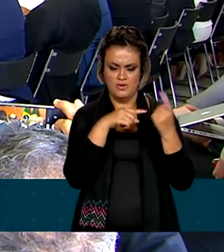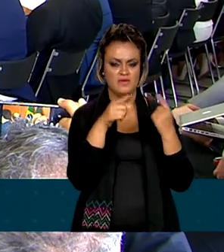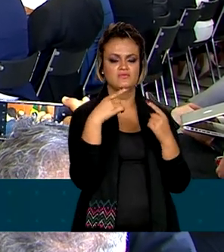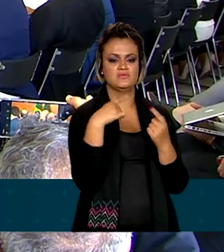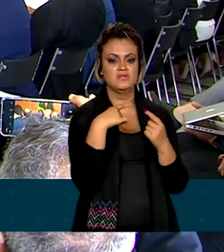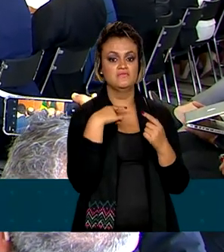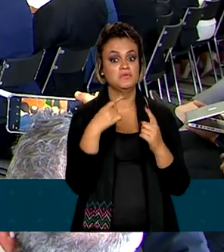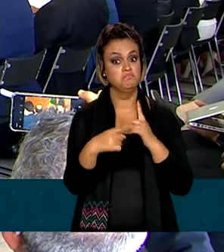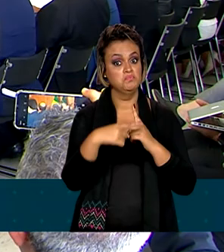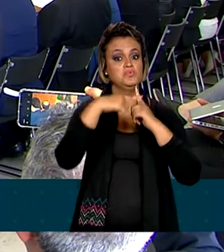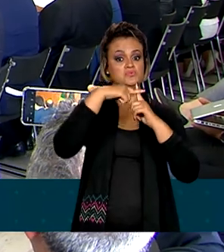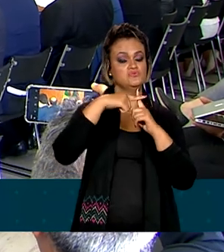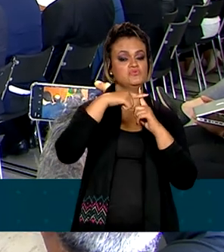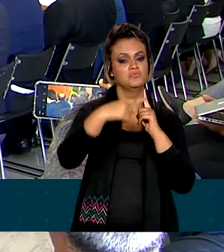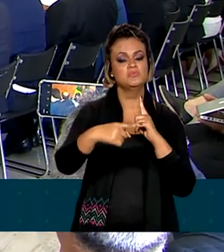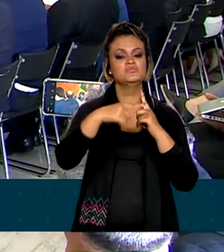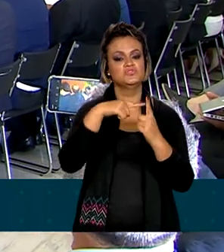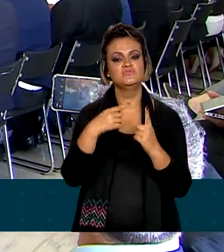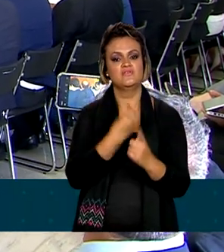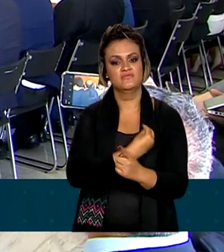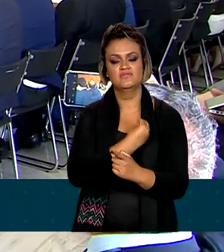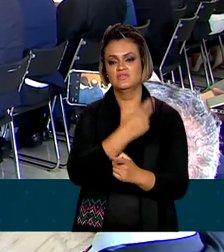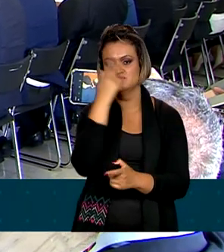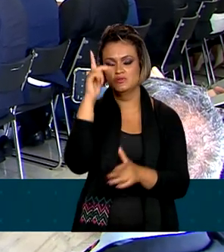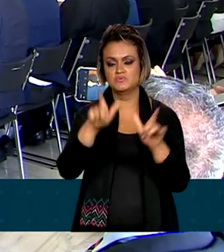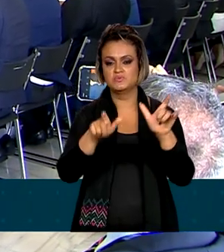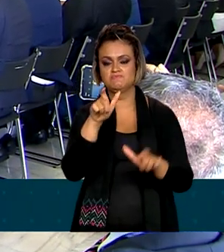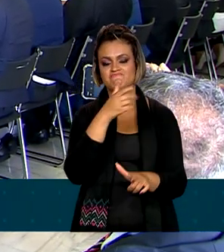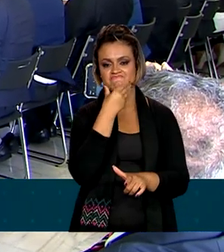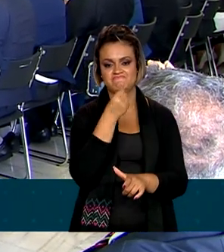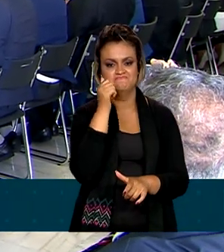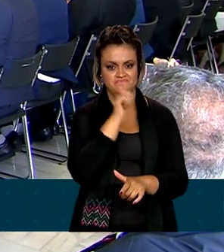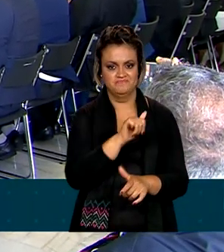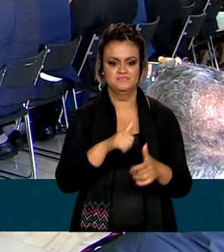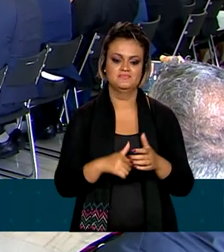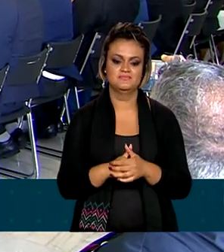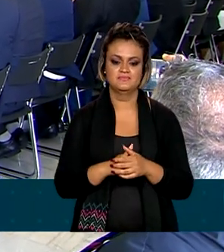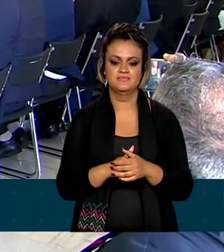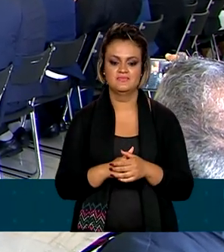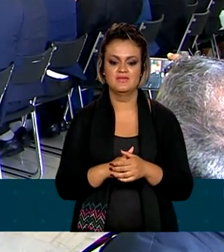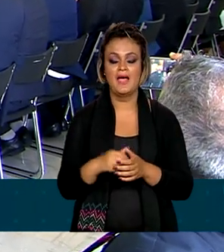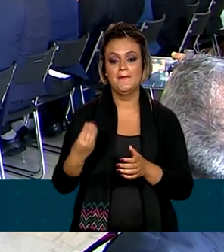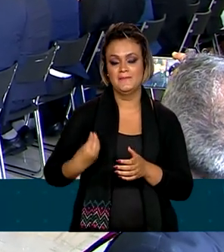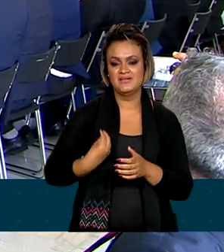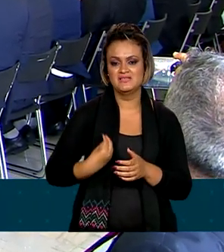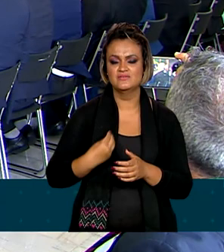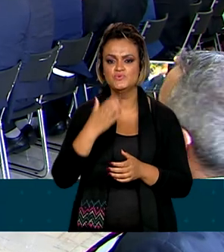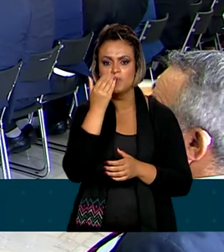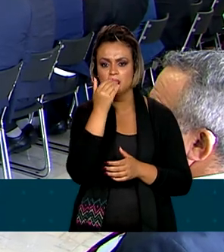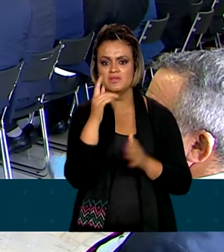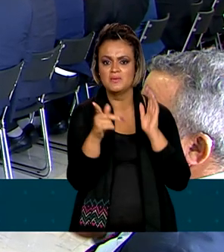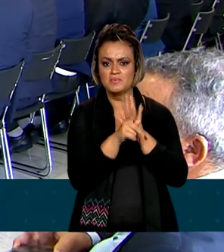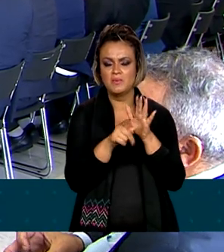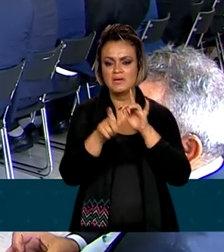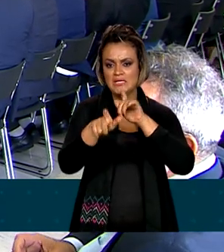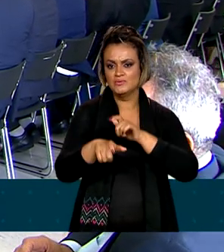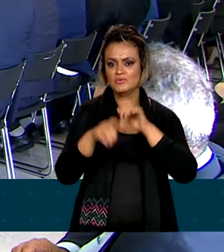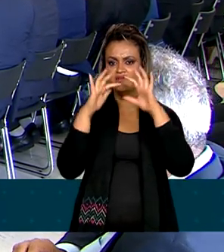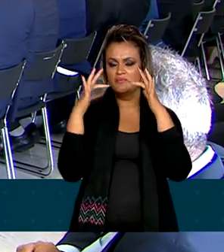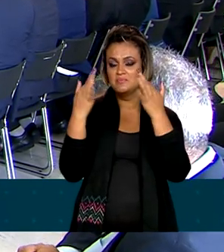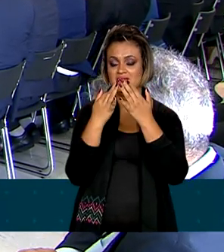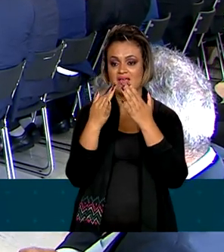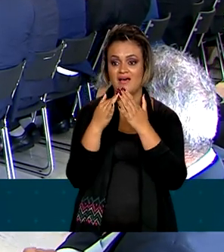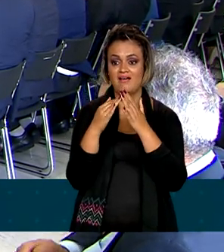diretamente, de forma muito positiva, a vida de milhões de brasileiras e brasileiros. A presença de alimentos da agricultura familiar na